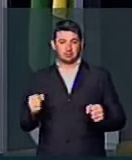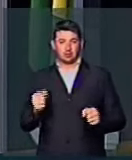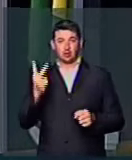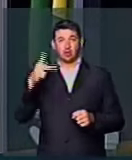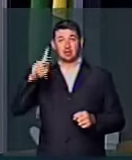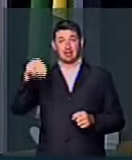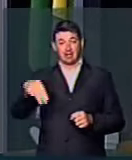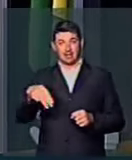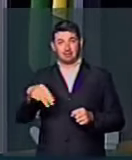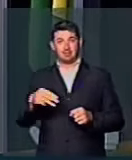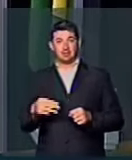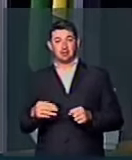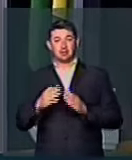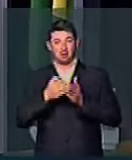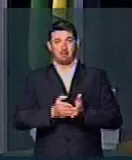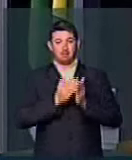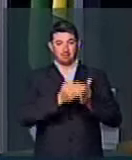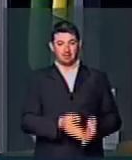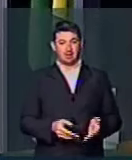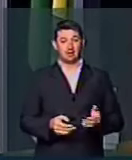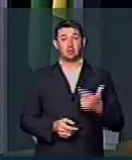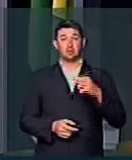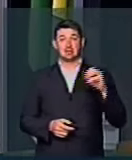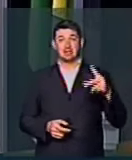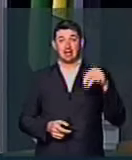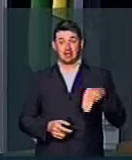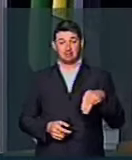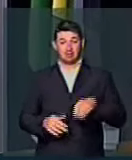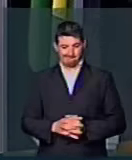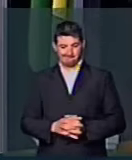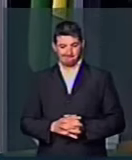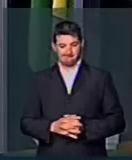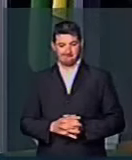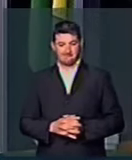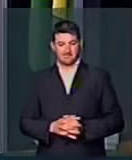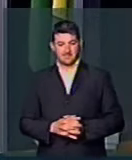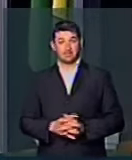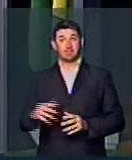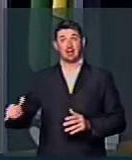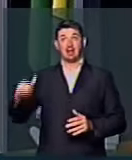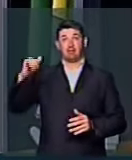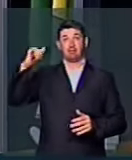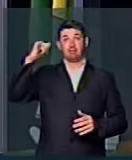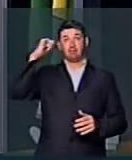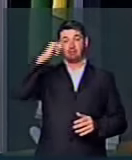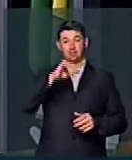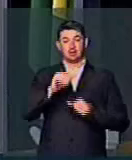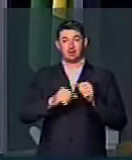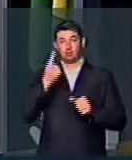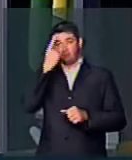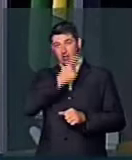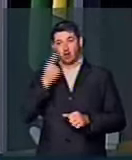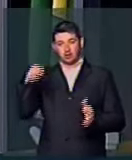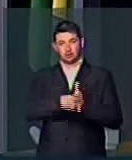km de mar, 200 km de asfalto, que é ali da região de Angra, capital, pegar um avião, taxiar, 1h20